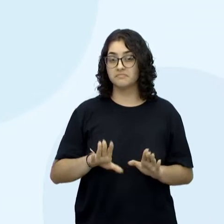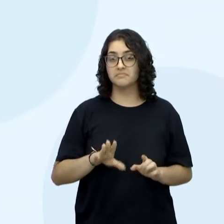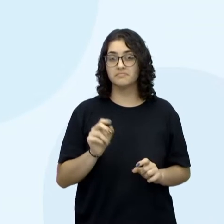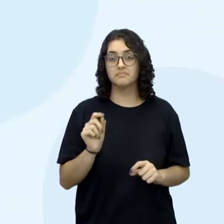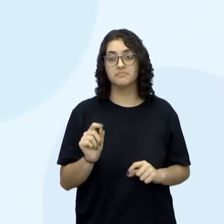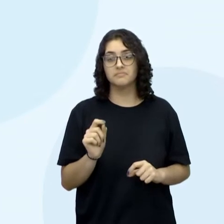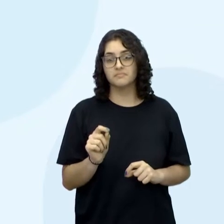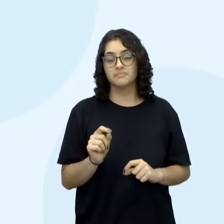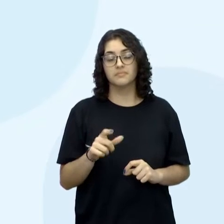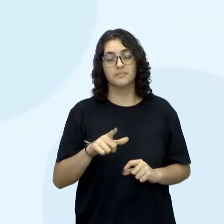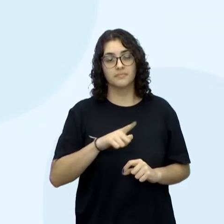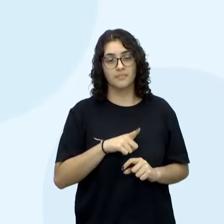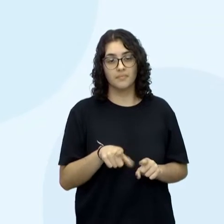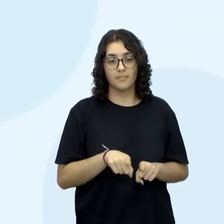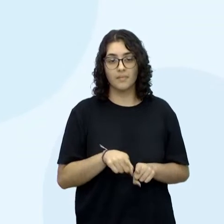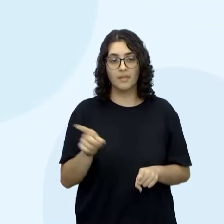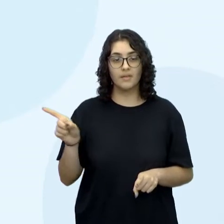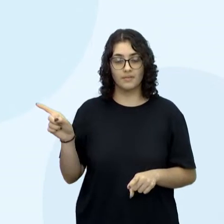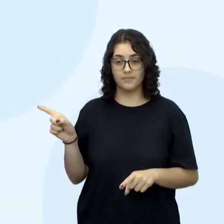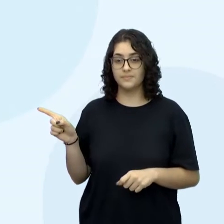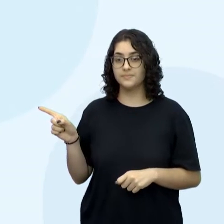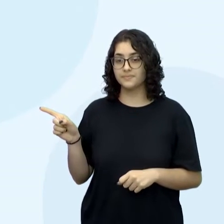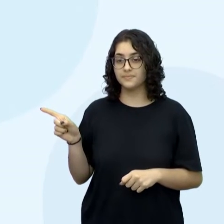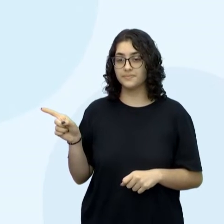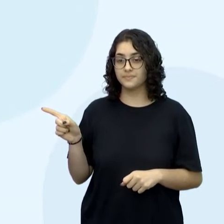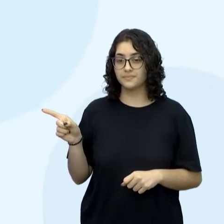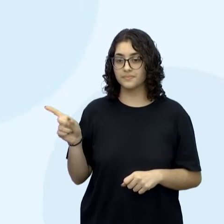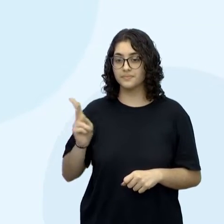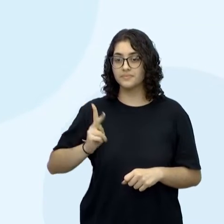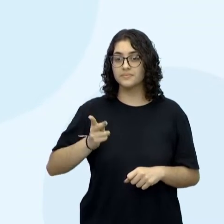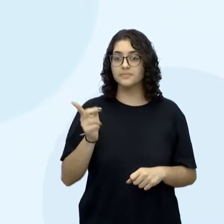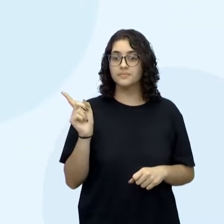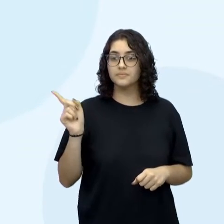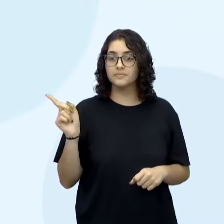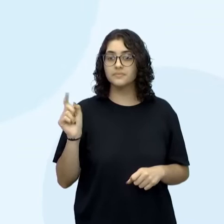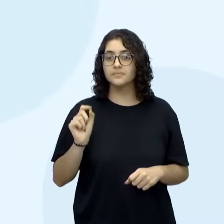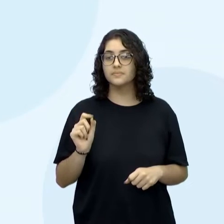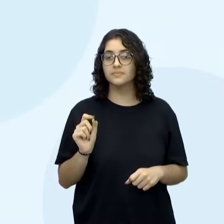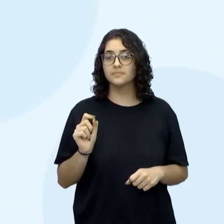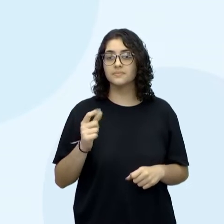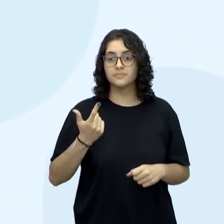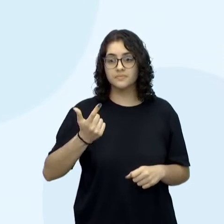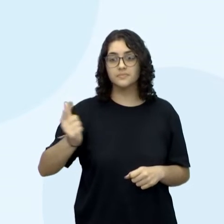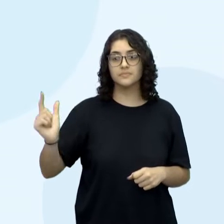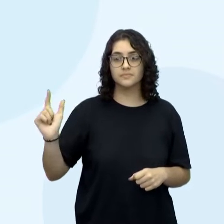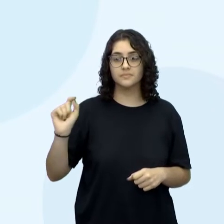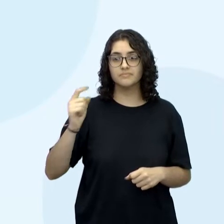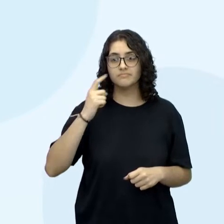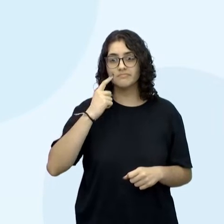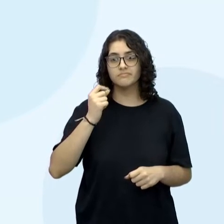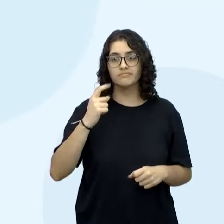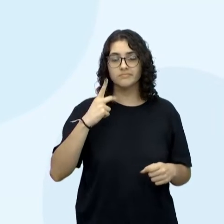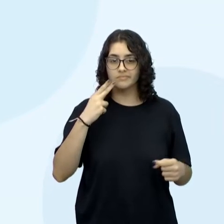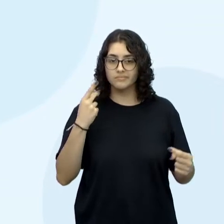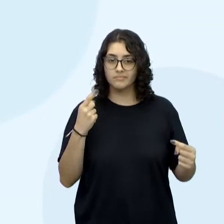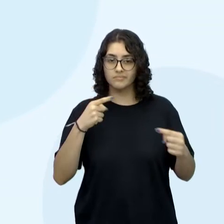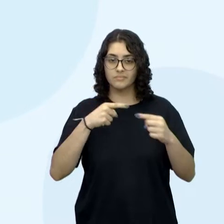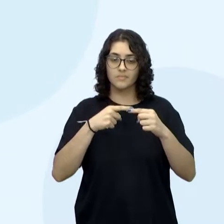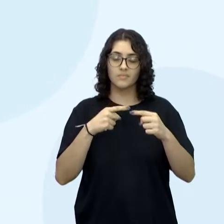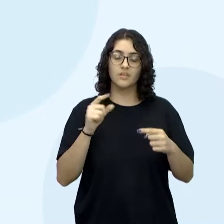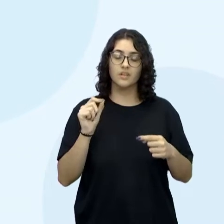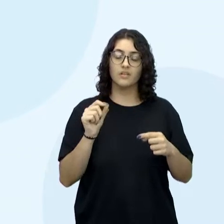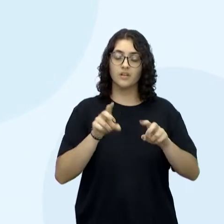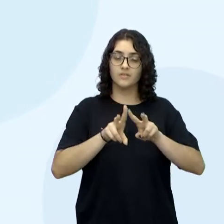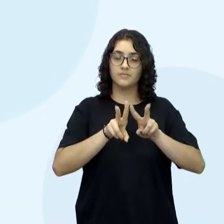Pessoal, aí também está na tela para vocês, né, continua aí na tela. Outra questão que está bastante ligada a essas questões